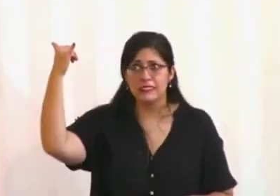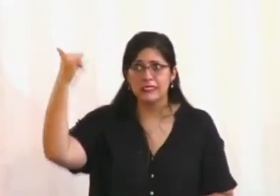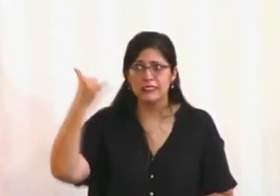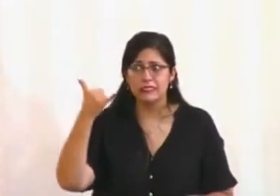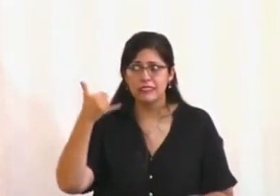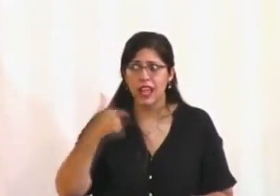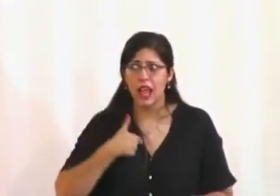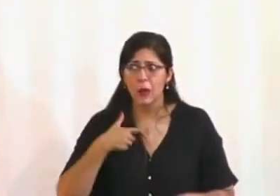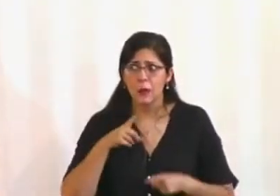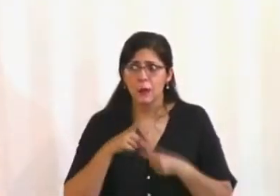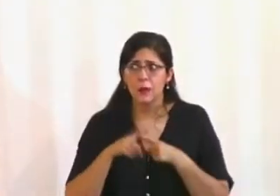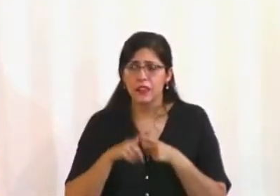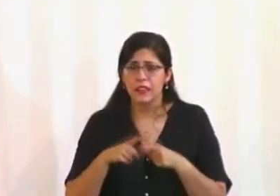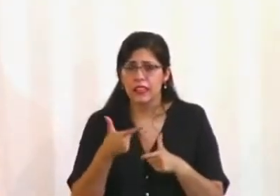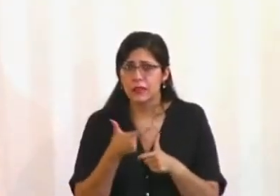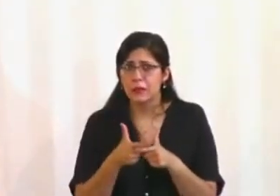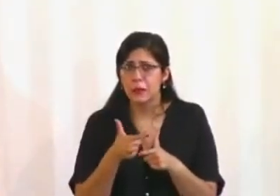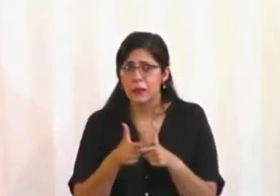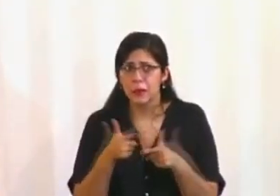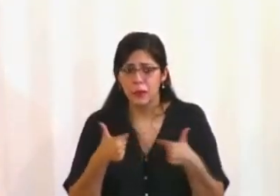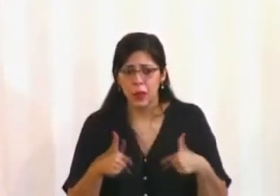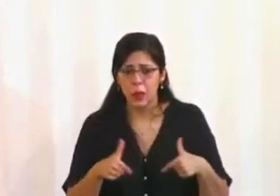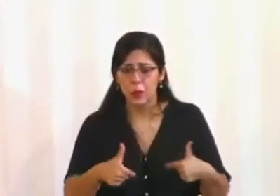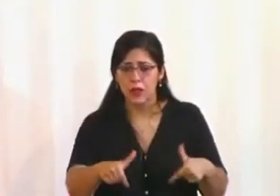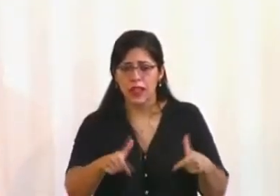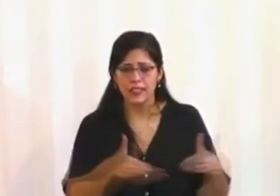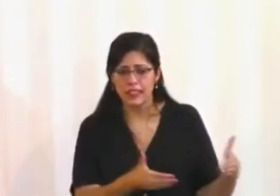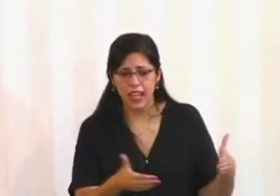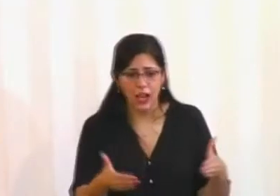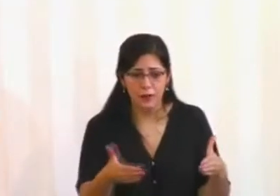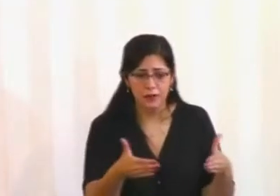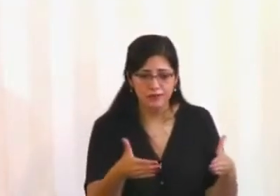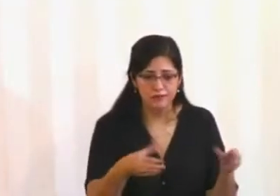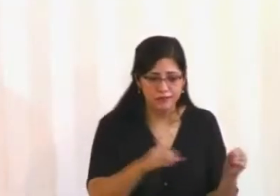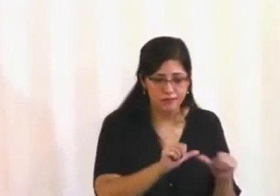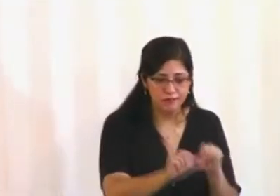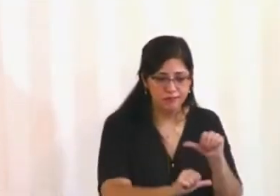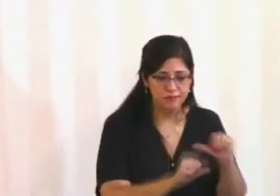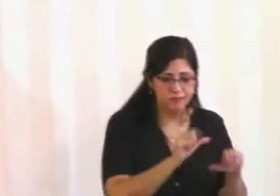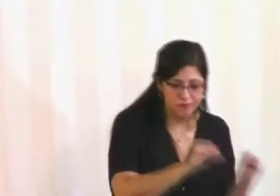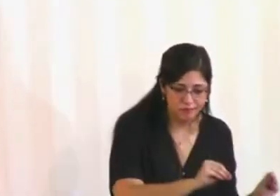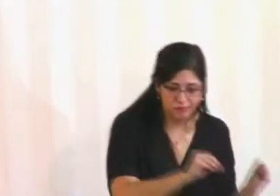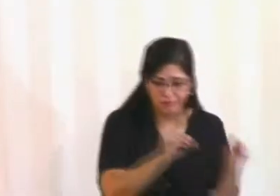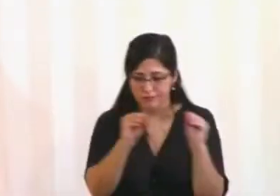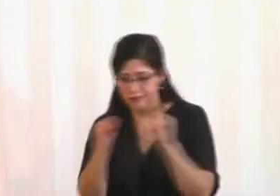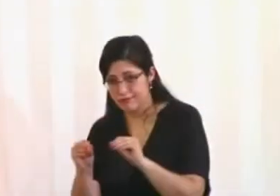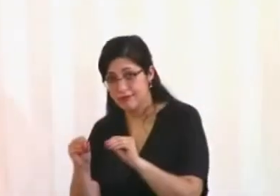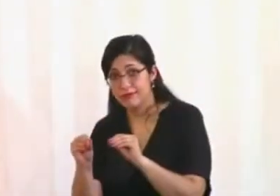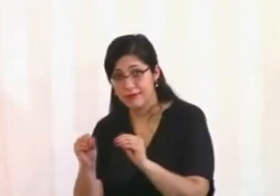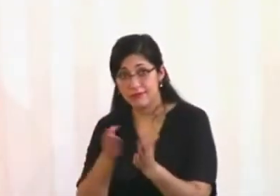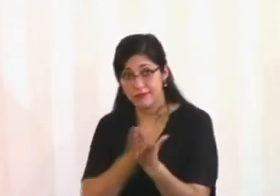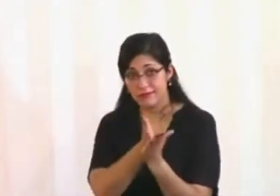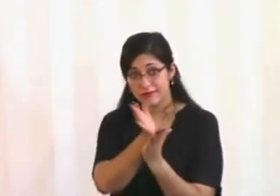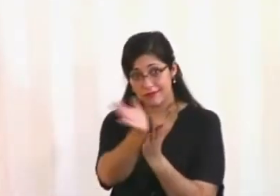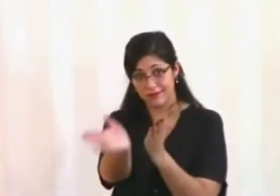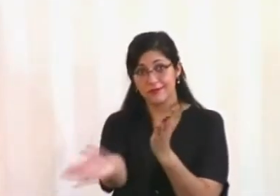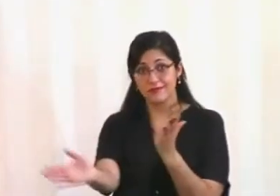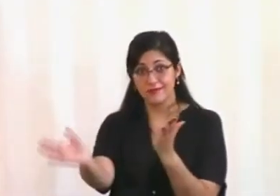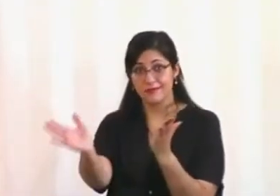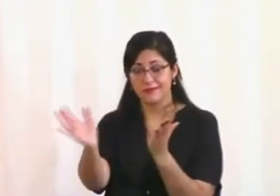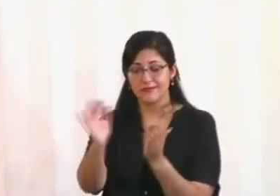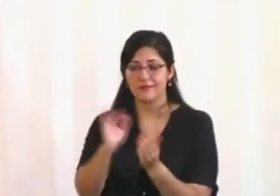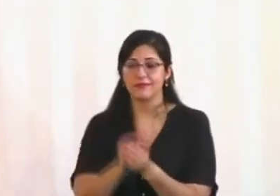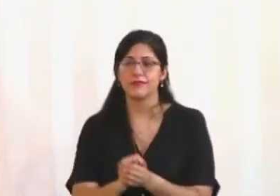passando por essa luta, que caminho você escolheu, que é necessário você mudar a rota. E Elias será confrontado pela